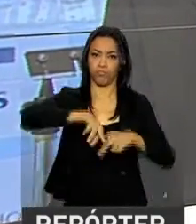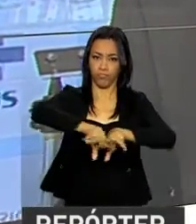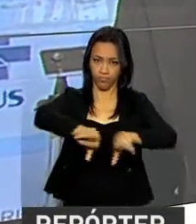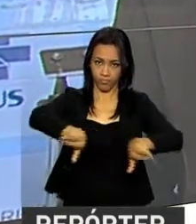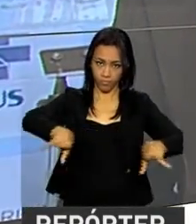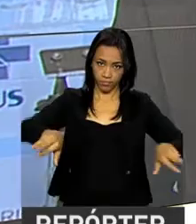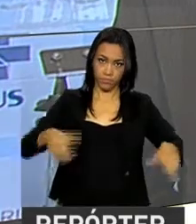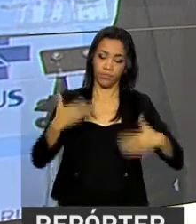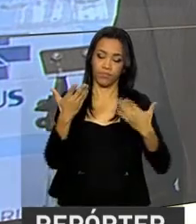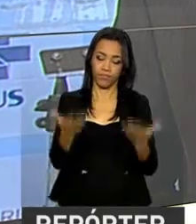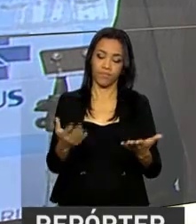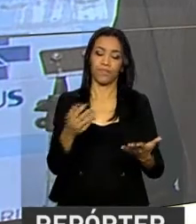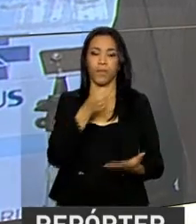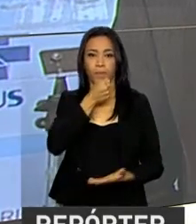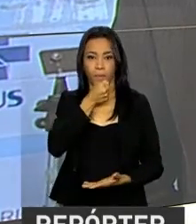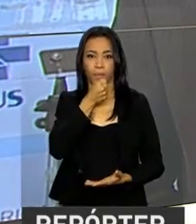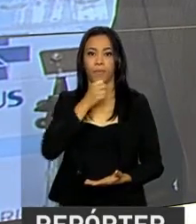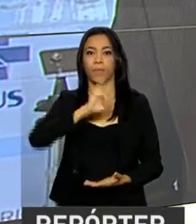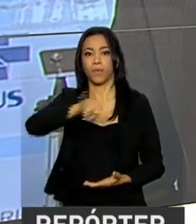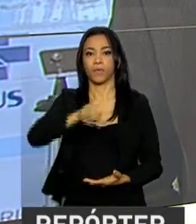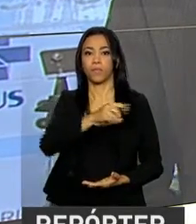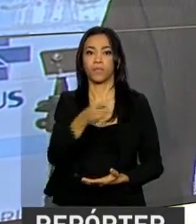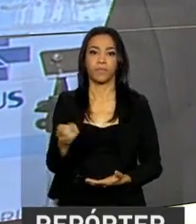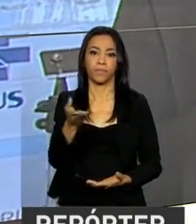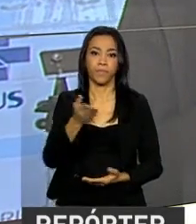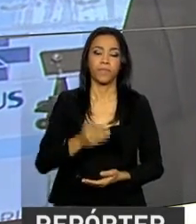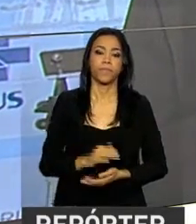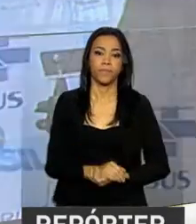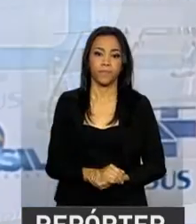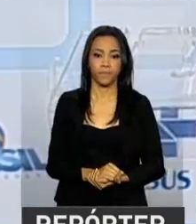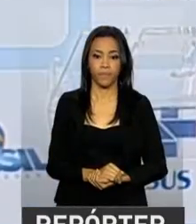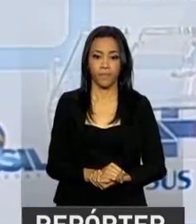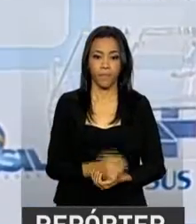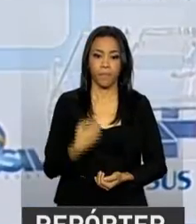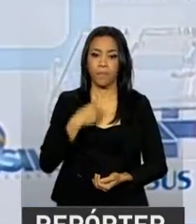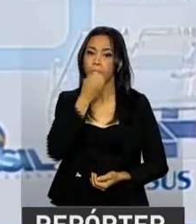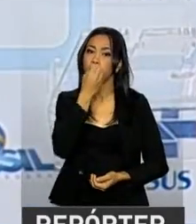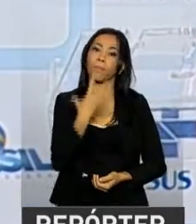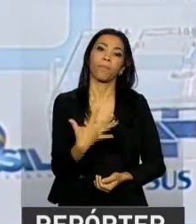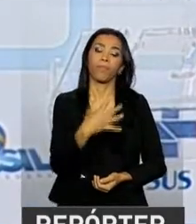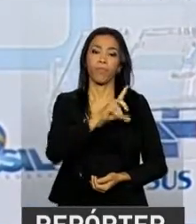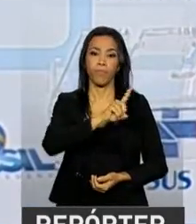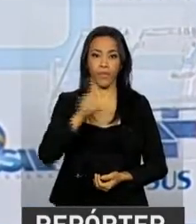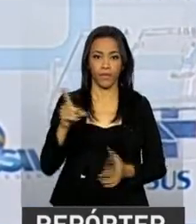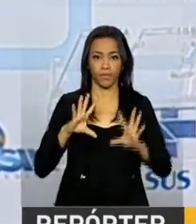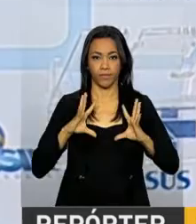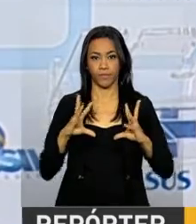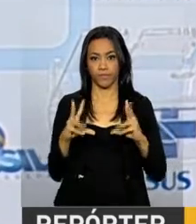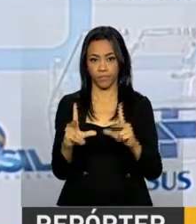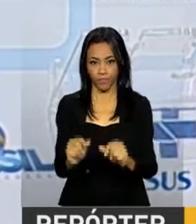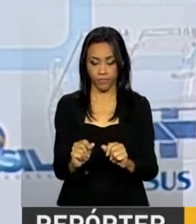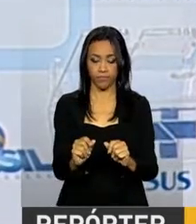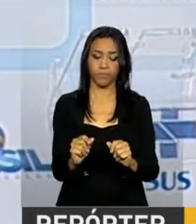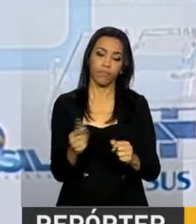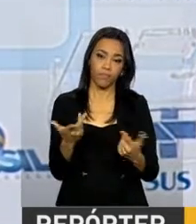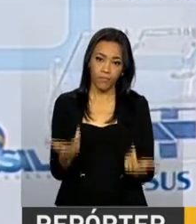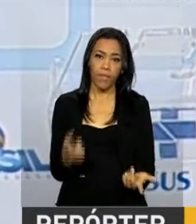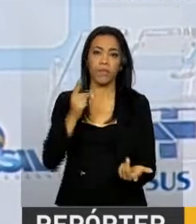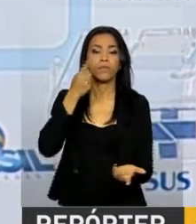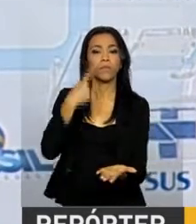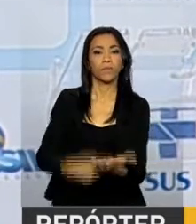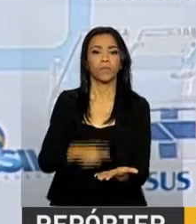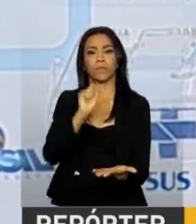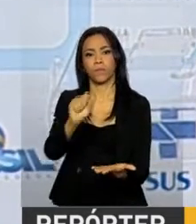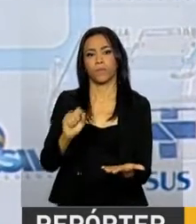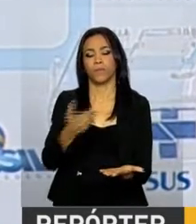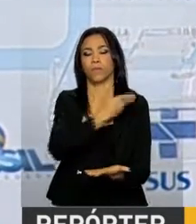do Ministério da Saúde. Olá, João Pedro. Olá, Renata. Bom dia a você, bom dia a todos. É isso mesmo. Esse acordo aí